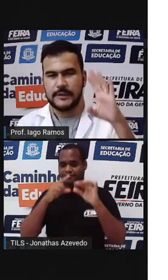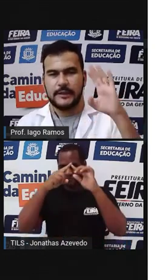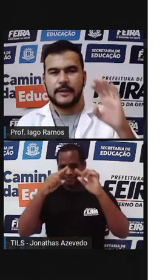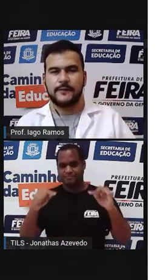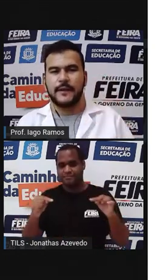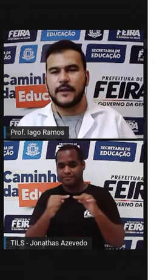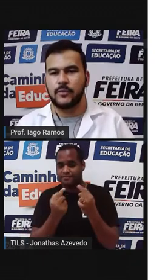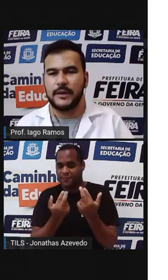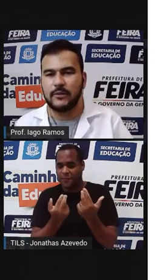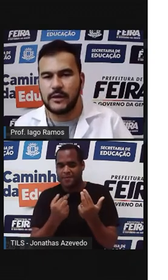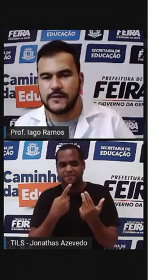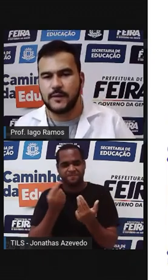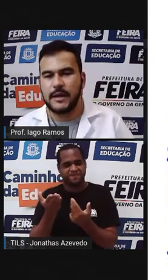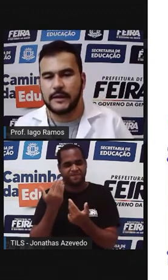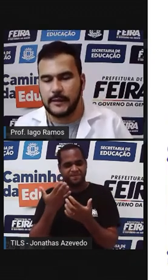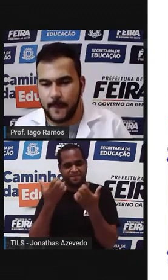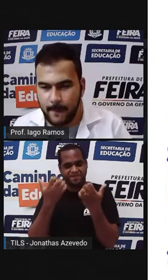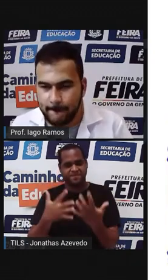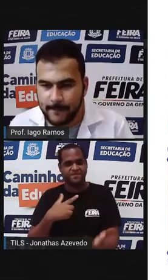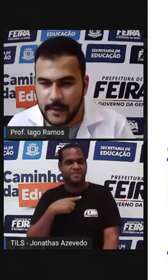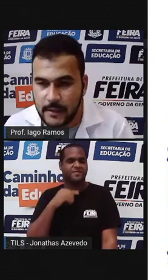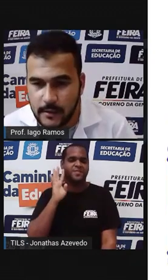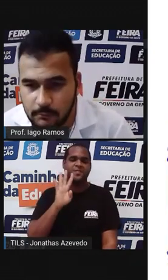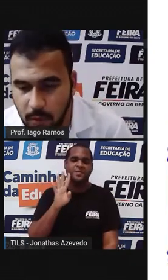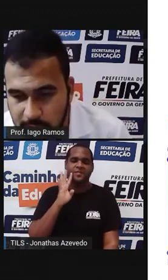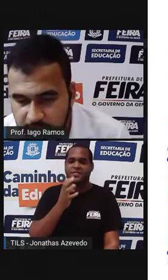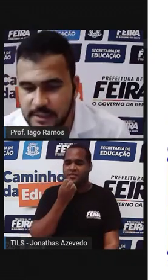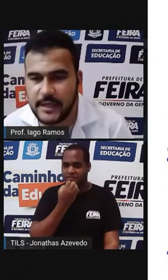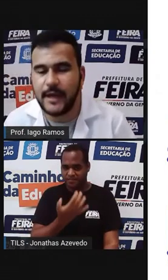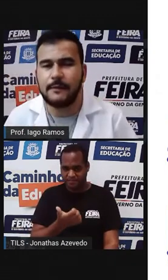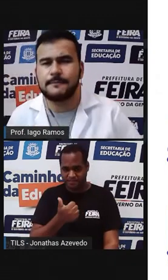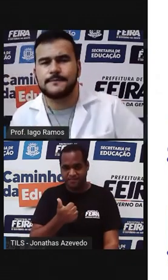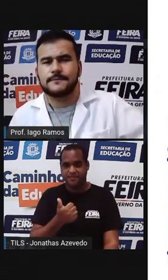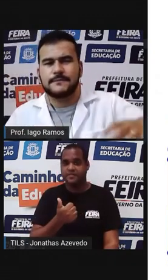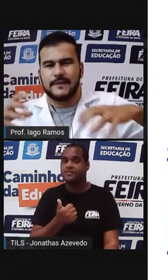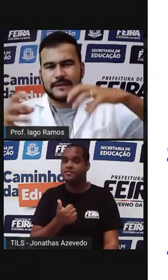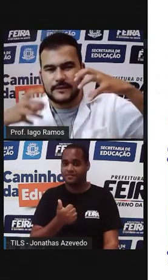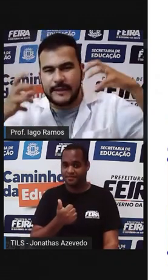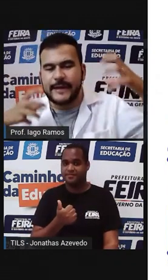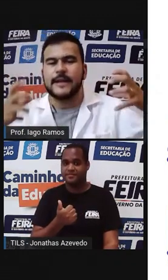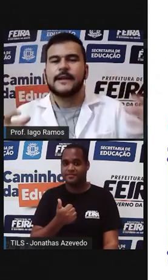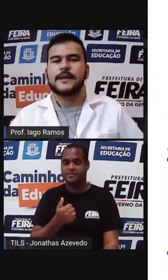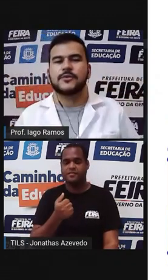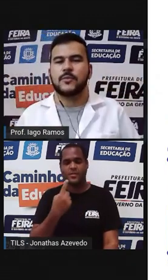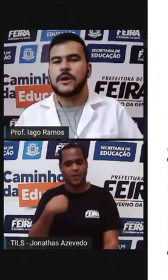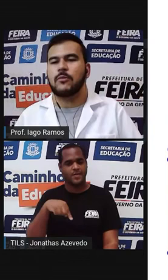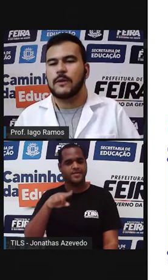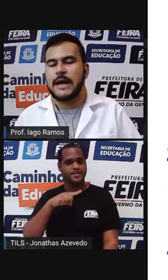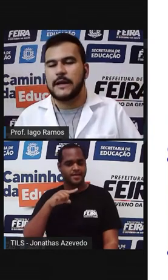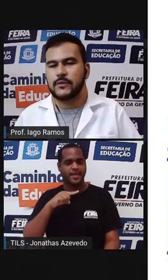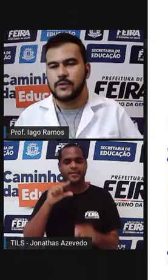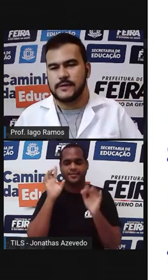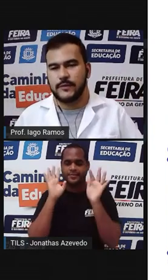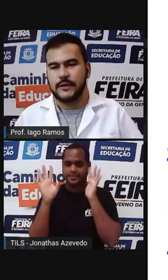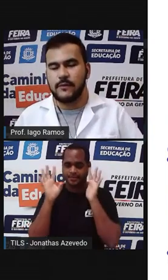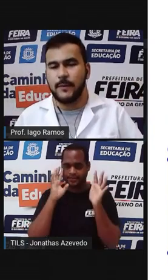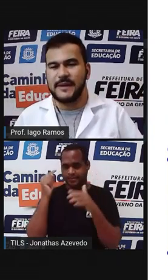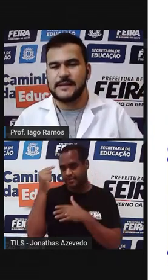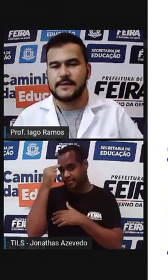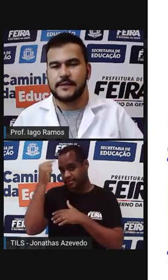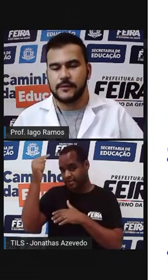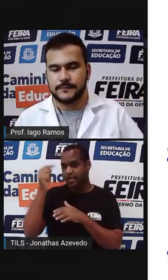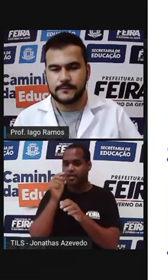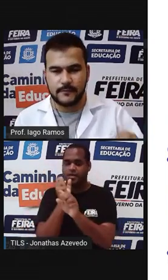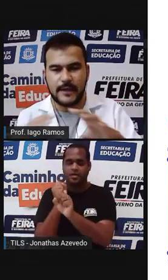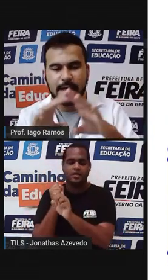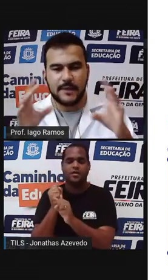mesmo? Vem aqui comigo, olha só que bacana. Bom, a gente já tem a ideia de como calcular a área do losango. Então, eu vou